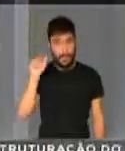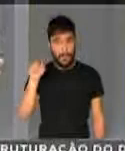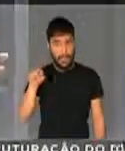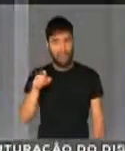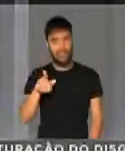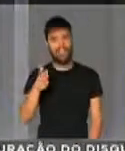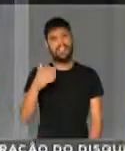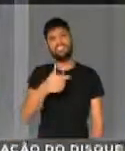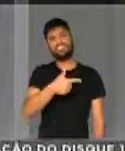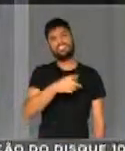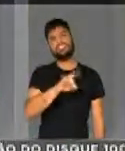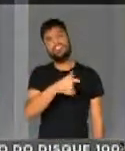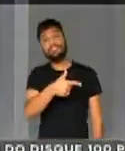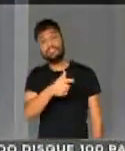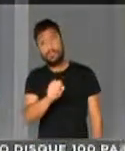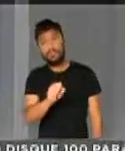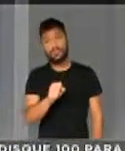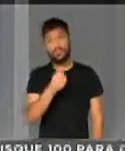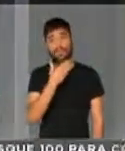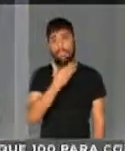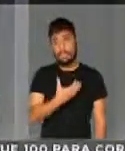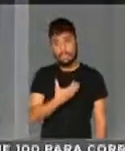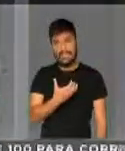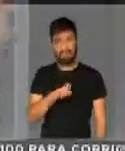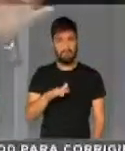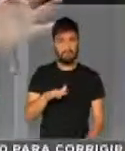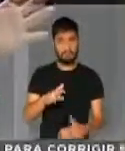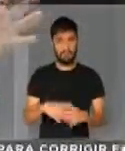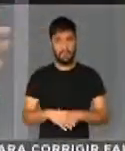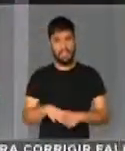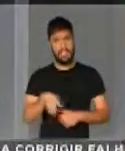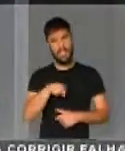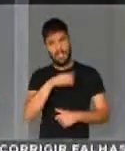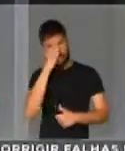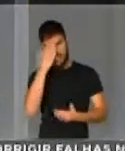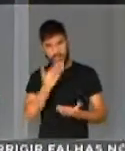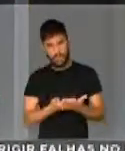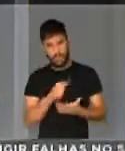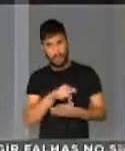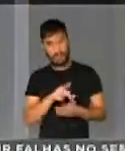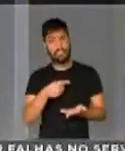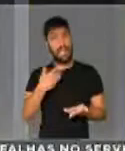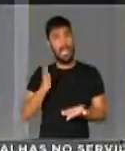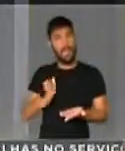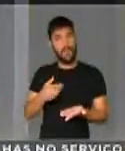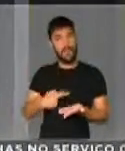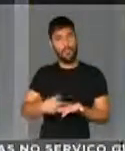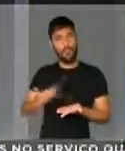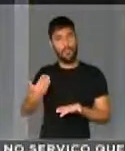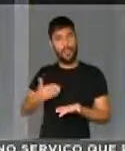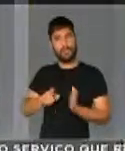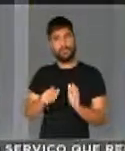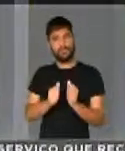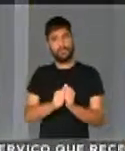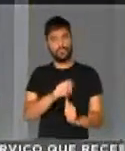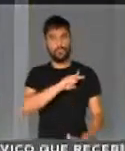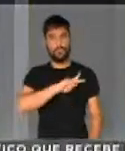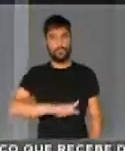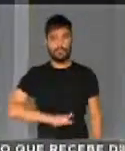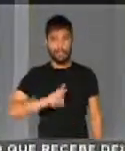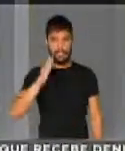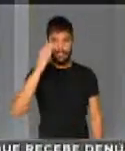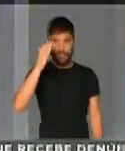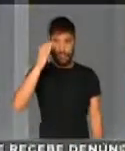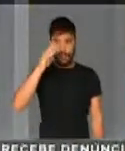luzes, salvo engano, dia 28, provavelmente combinado com o presidente Bolsonaro, que é